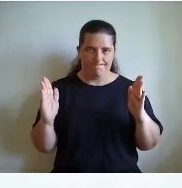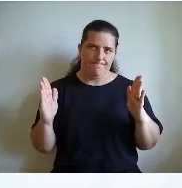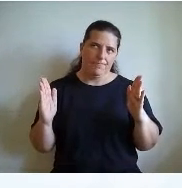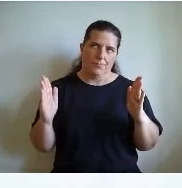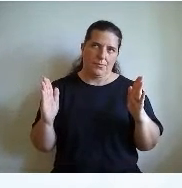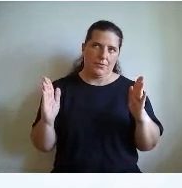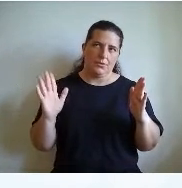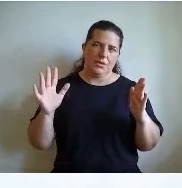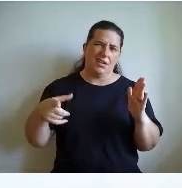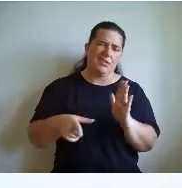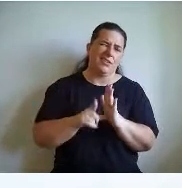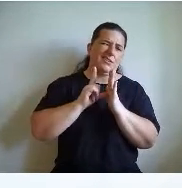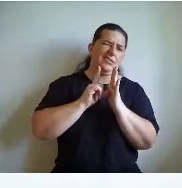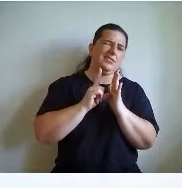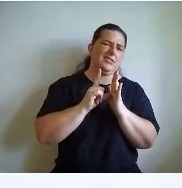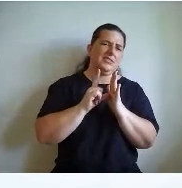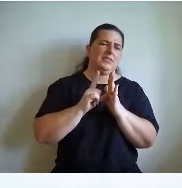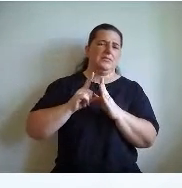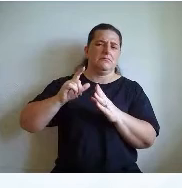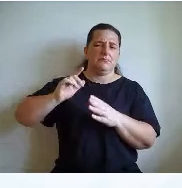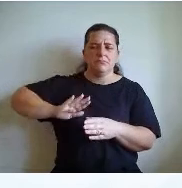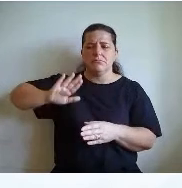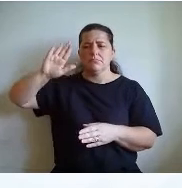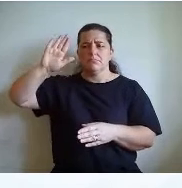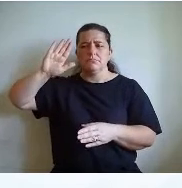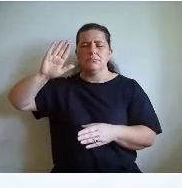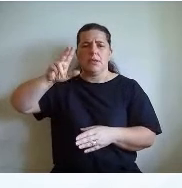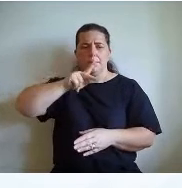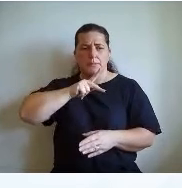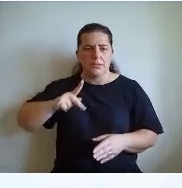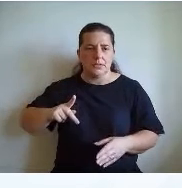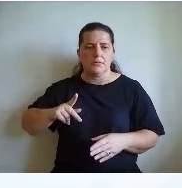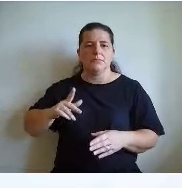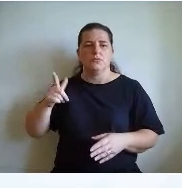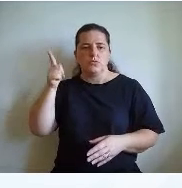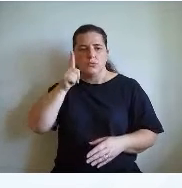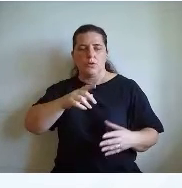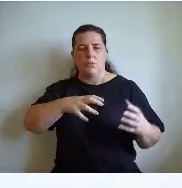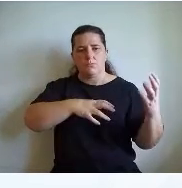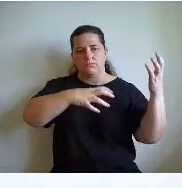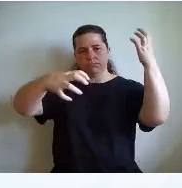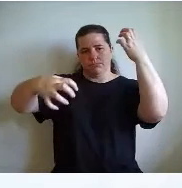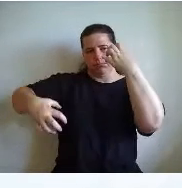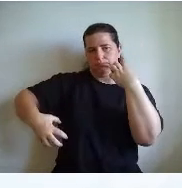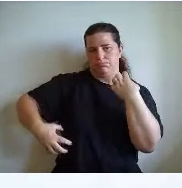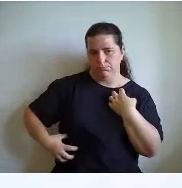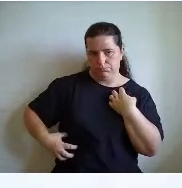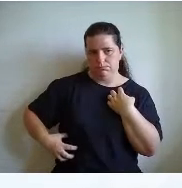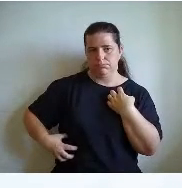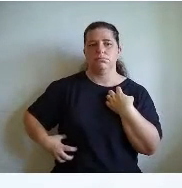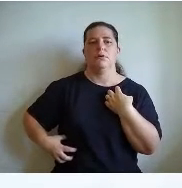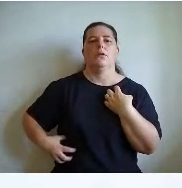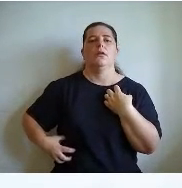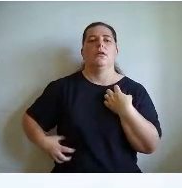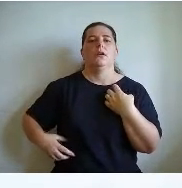desde antes dele, né, do Partido dos Trabalhadores assumir o governo do Brasil até a